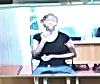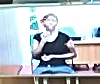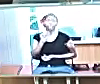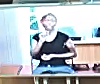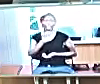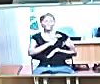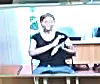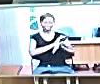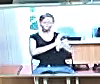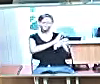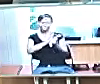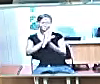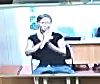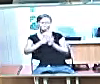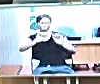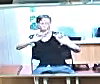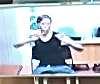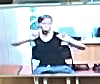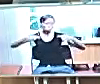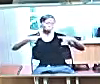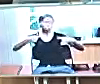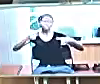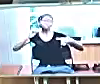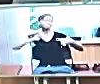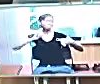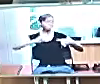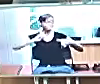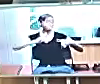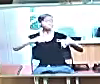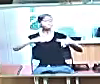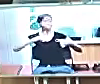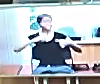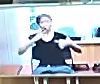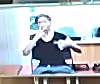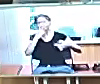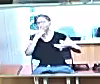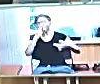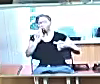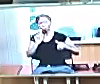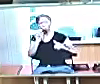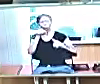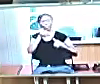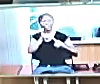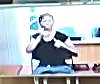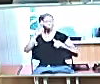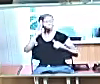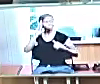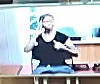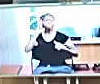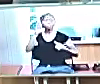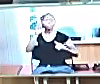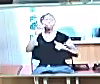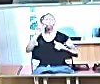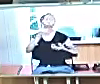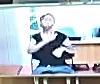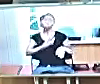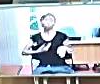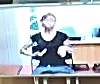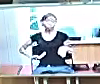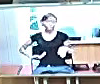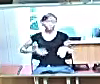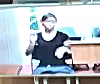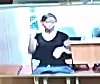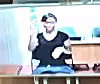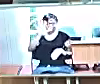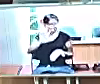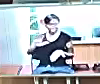discriminação contra minas gerais já que parece que o objetivo central nem do governo nem do governo